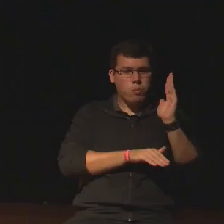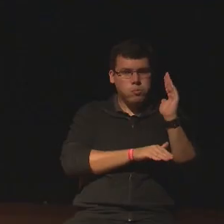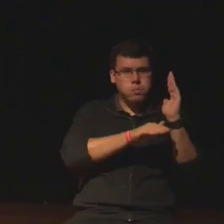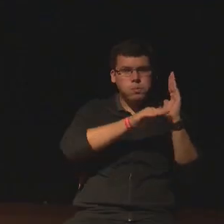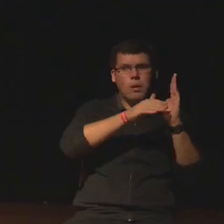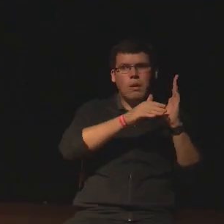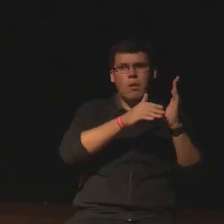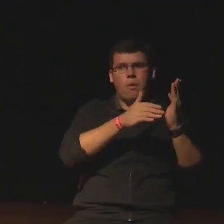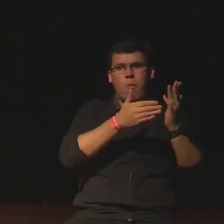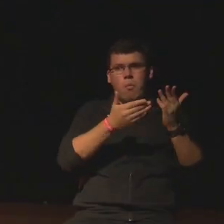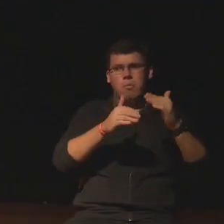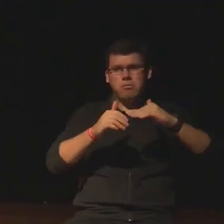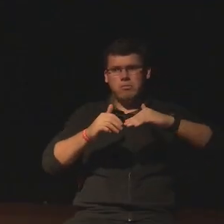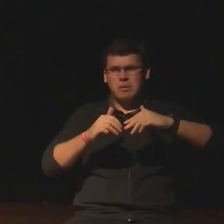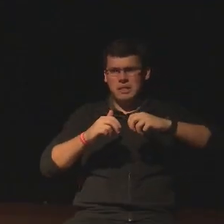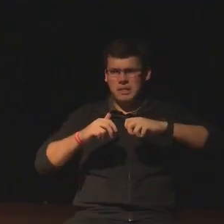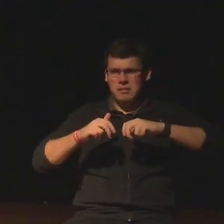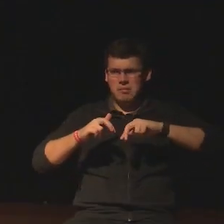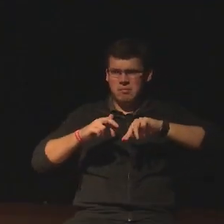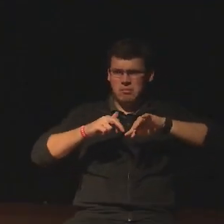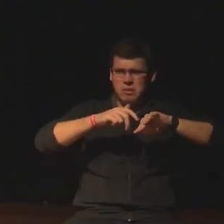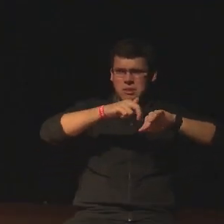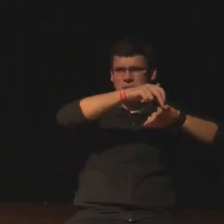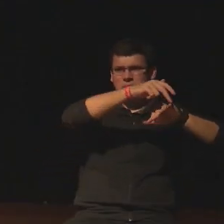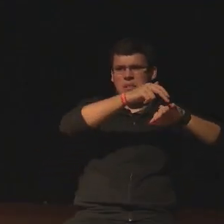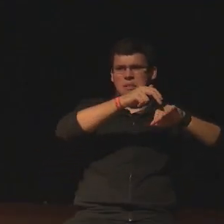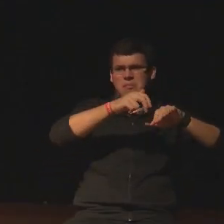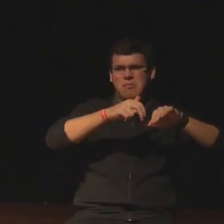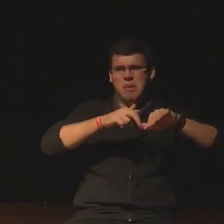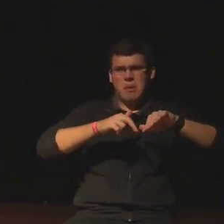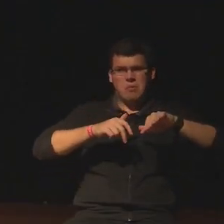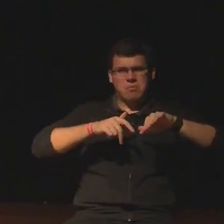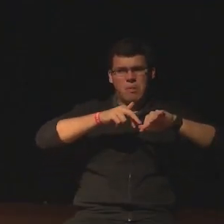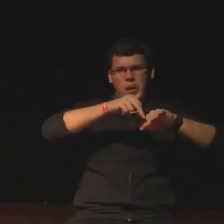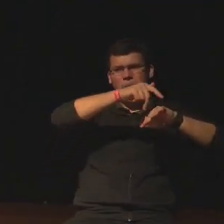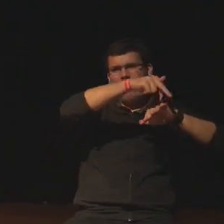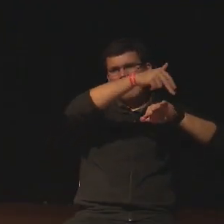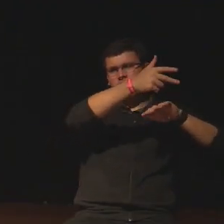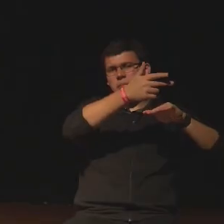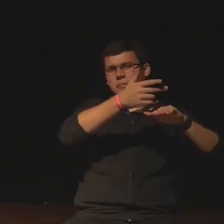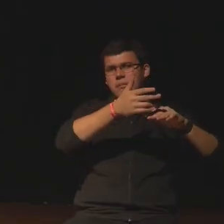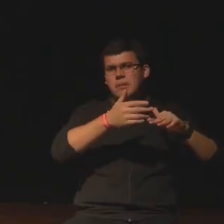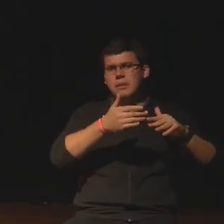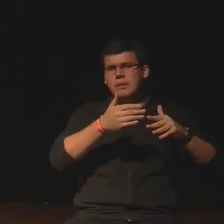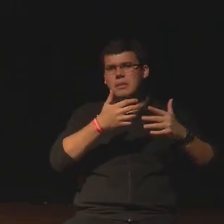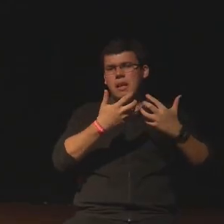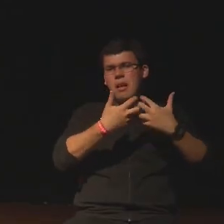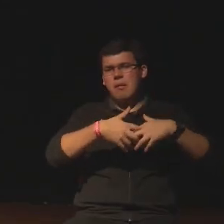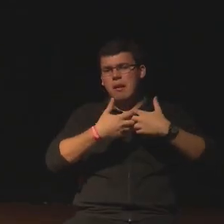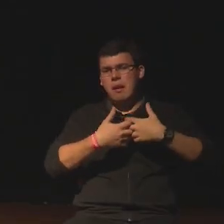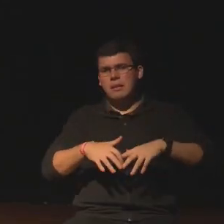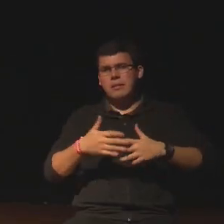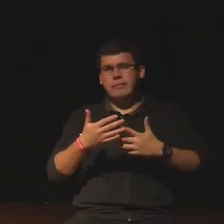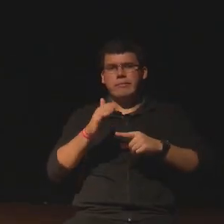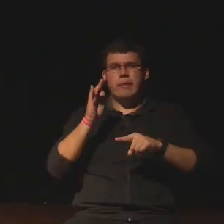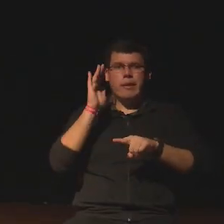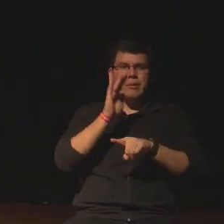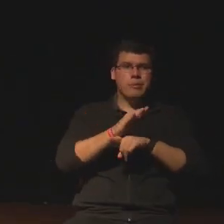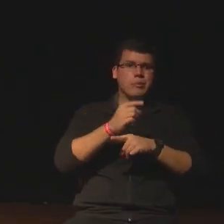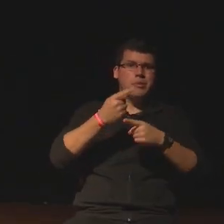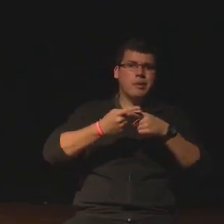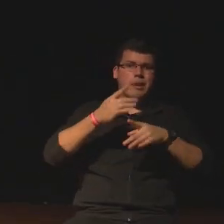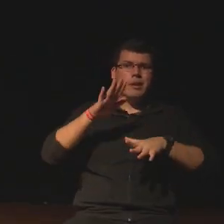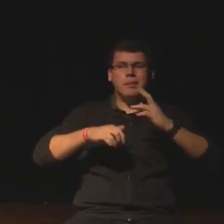escada rolante. Isso evitaria que a pessoa tivesse que deslocar para pegar outro ônibus, para depois se